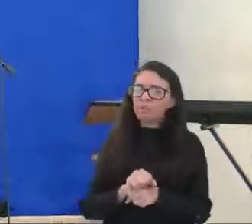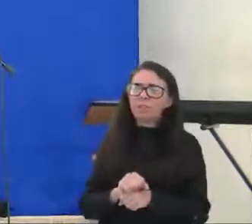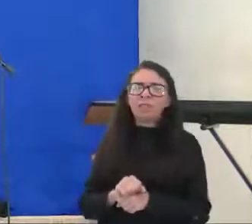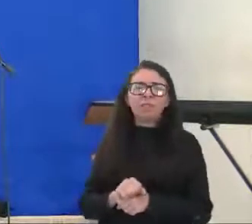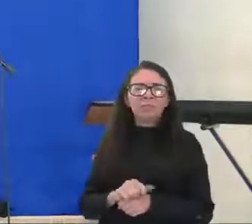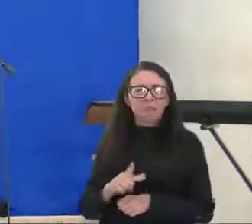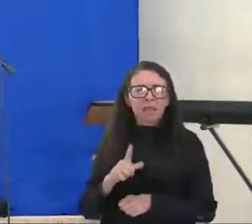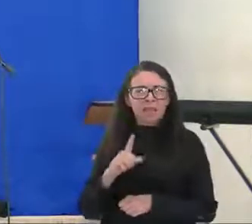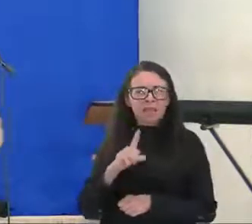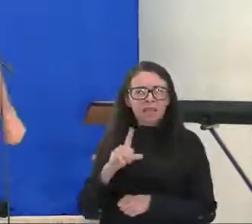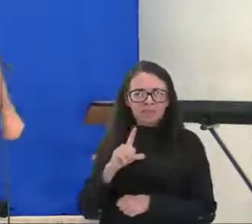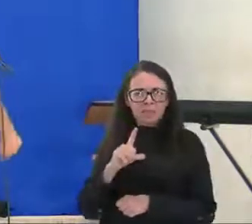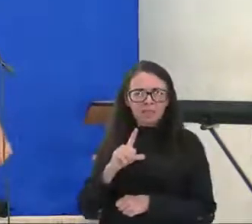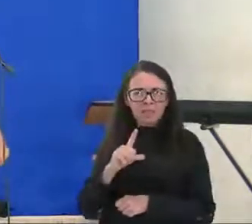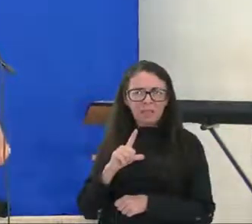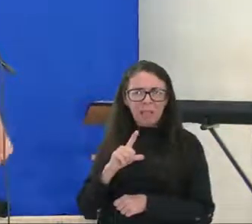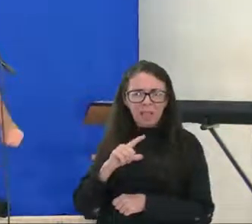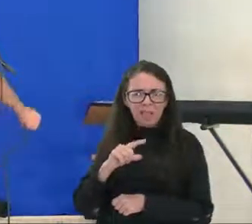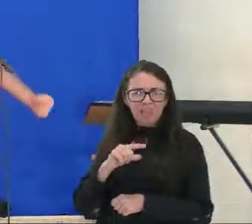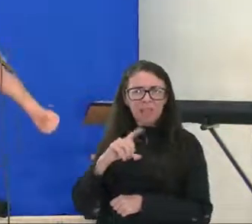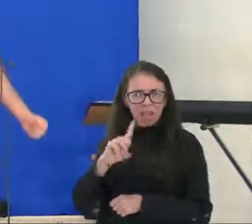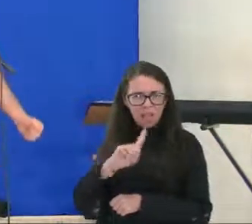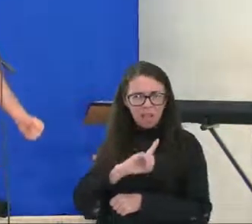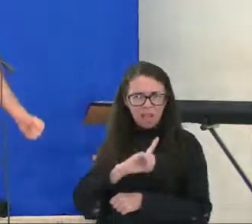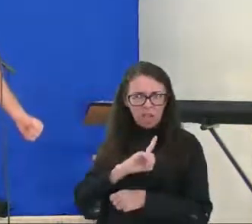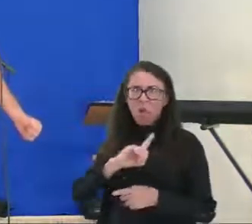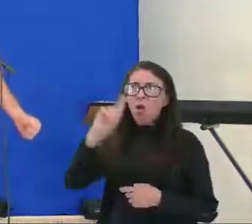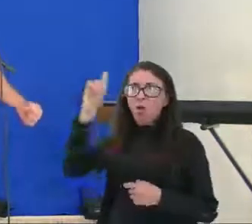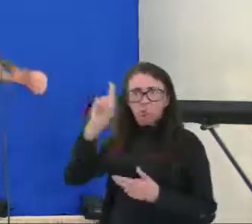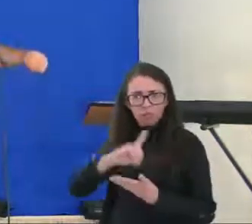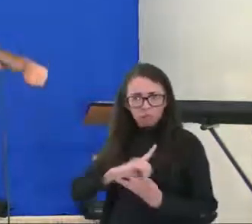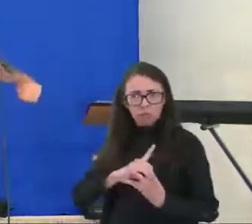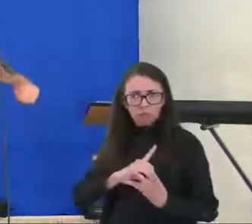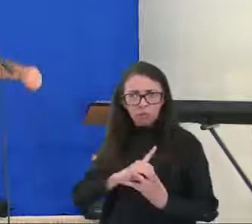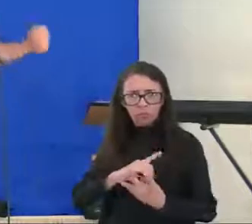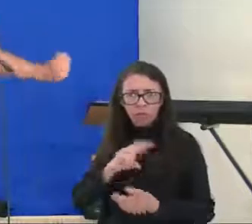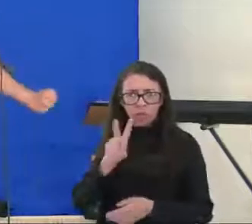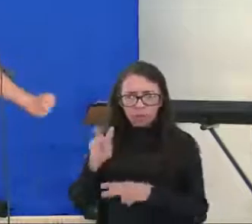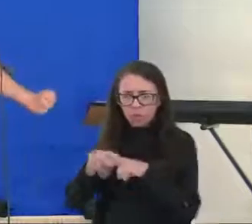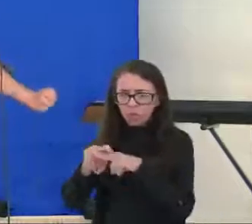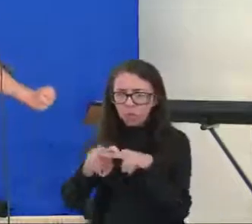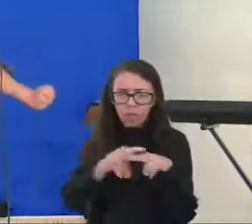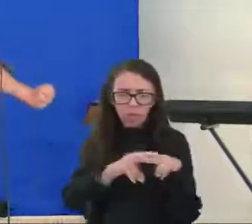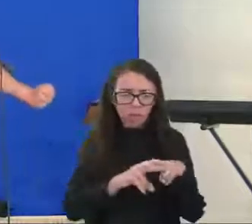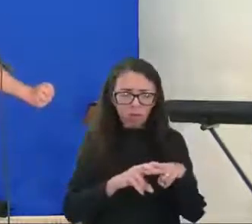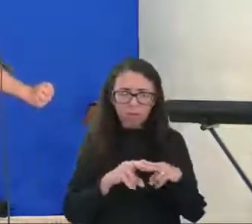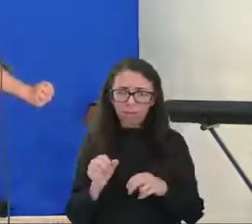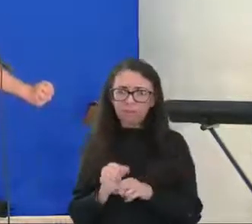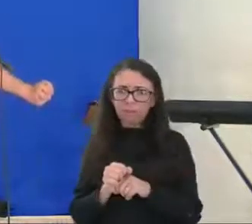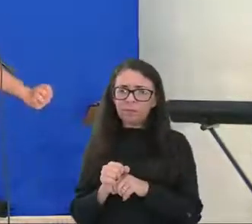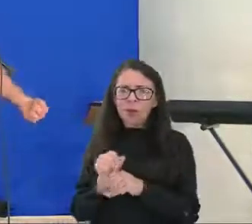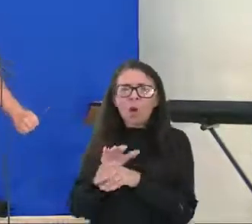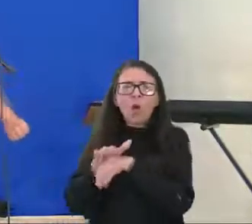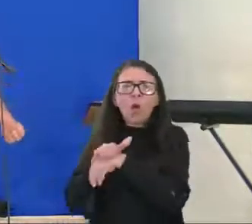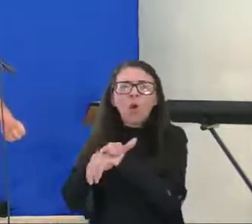sadio. Se alguém adoece, eu sinto. Se alguém se alegra, eu sinto.